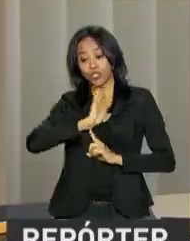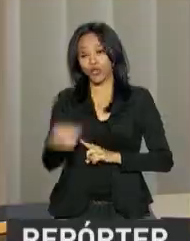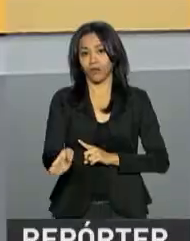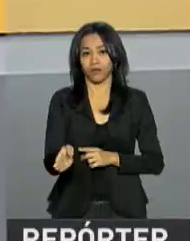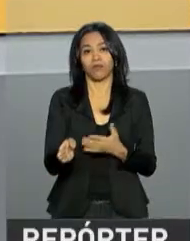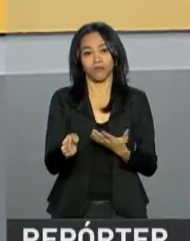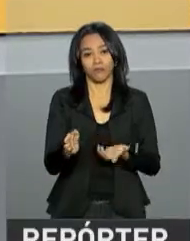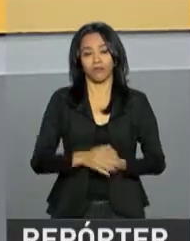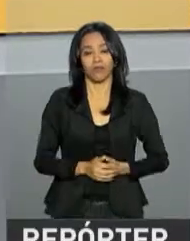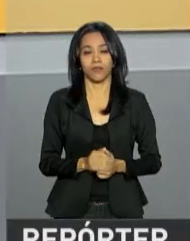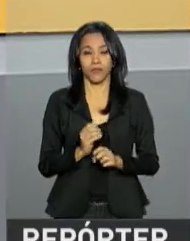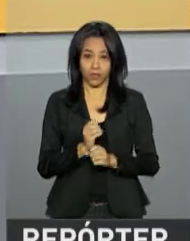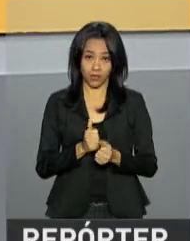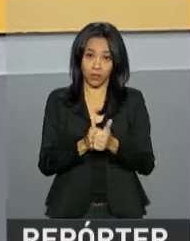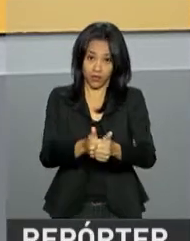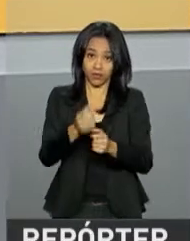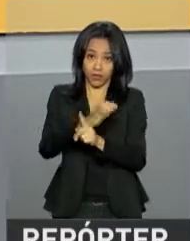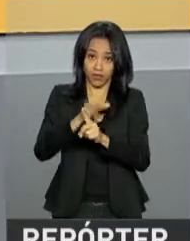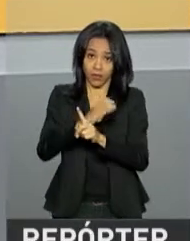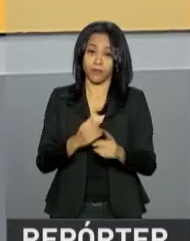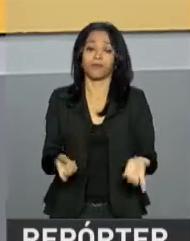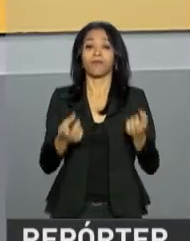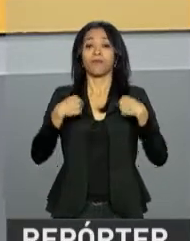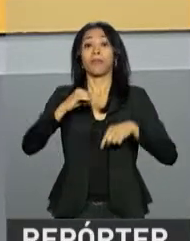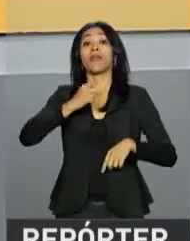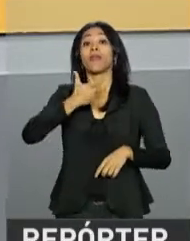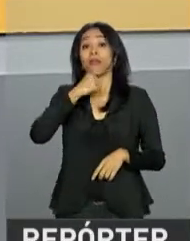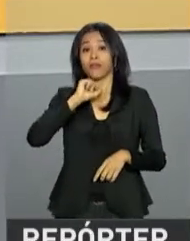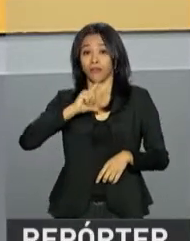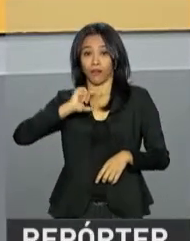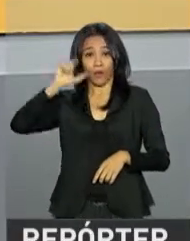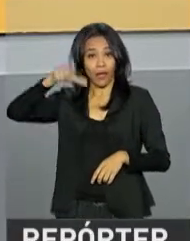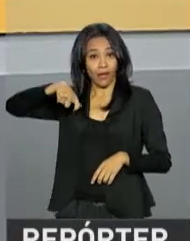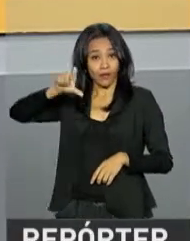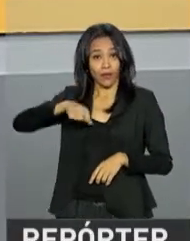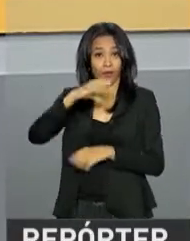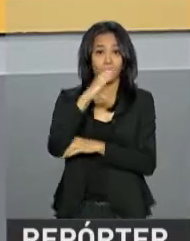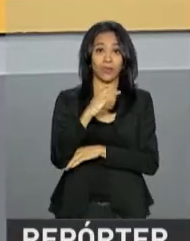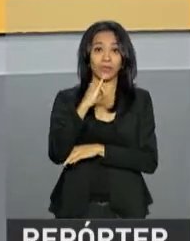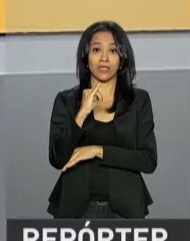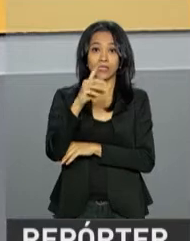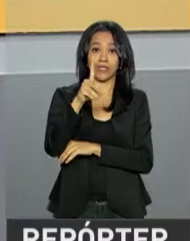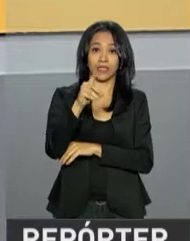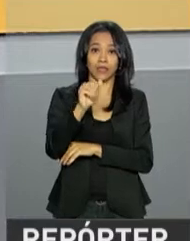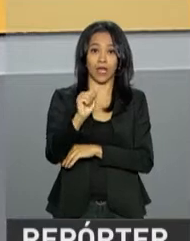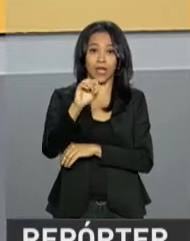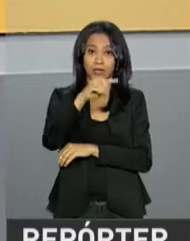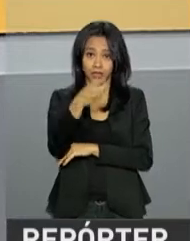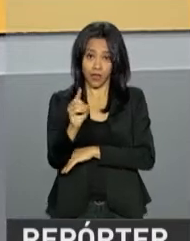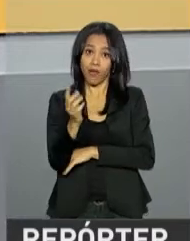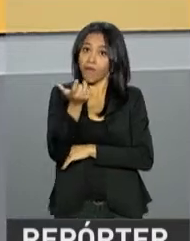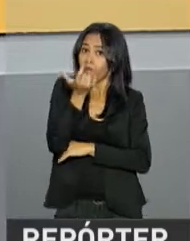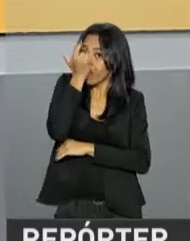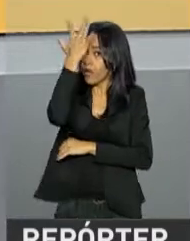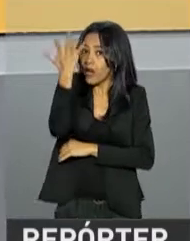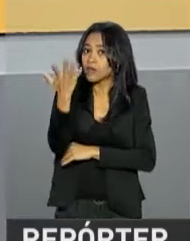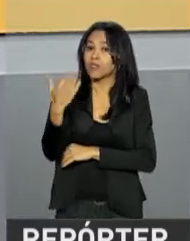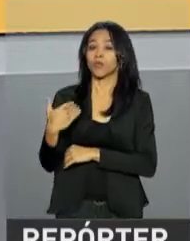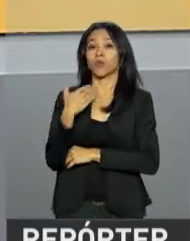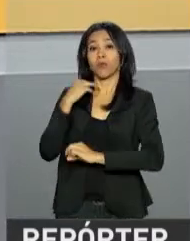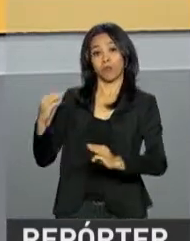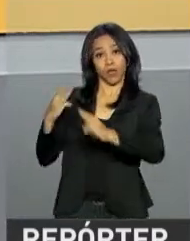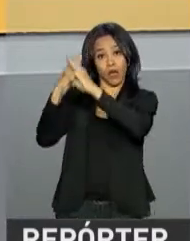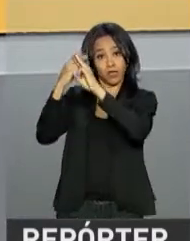calendário quem possui o cartão do cidadão tem mais uma facilidade porque além da própria agência da caixa econômica o